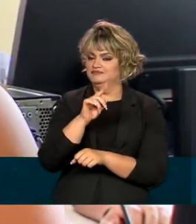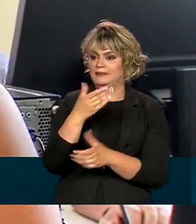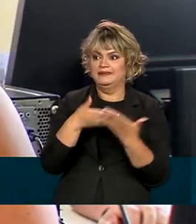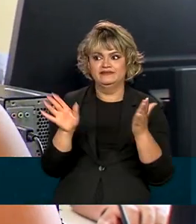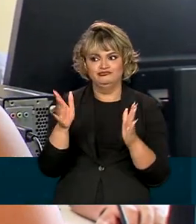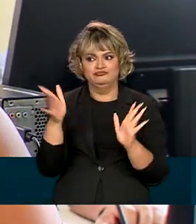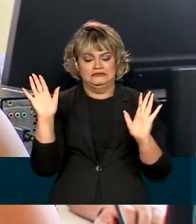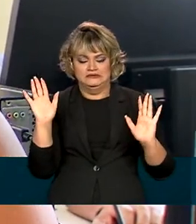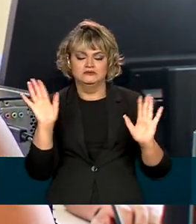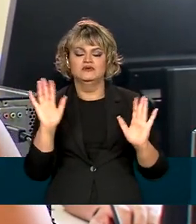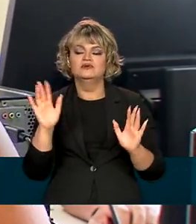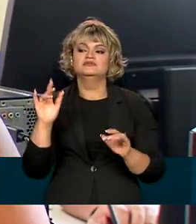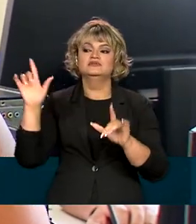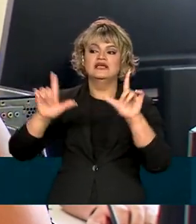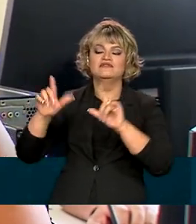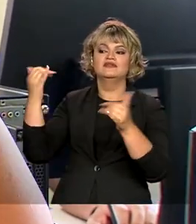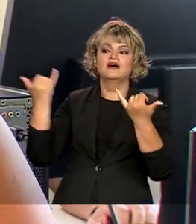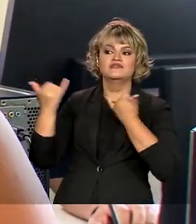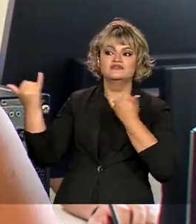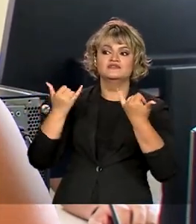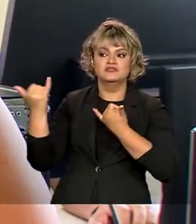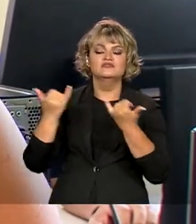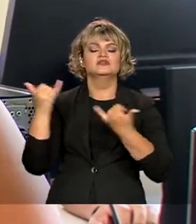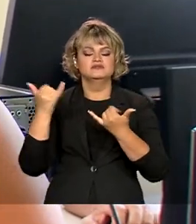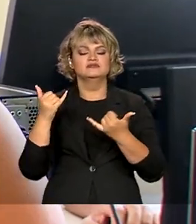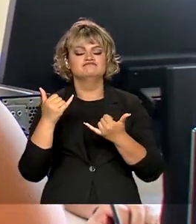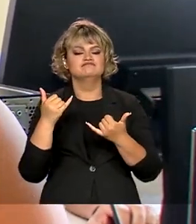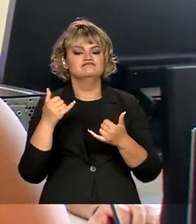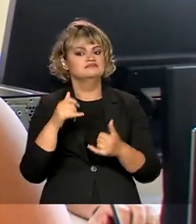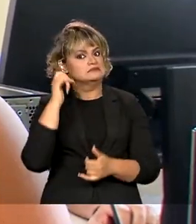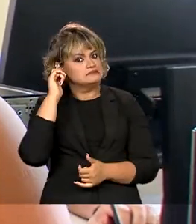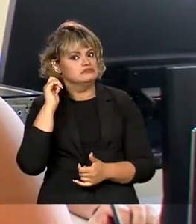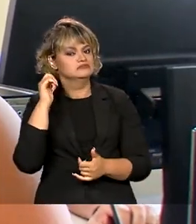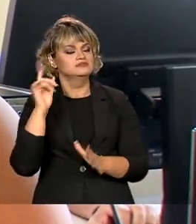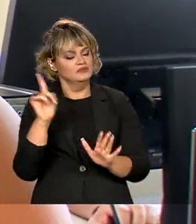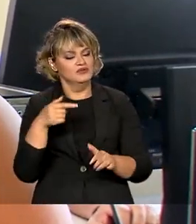e estar anunciando em televisão para não ter que pegar o puxão de orelha e vir realizar.